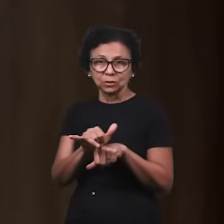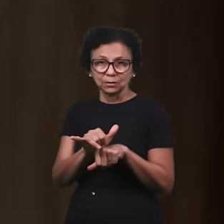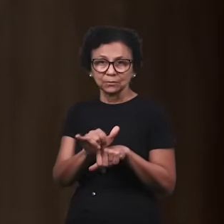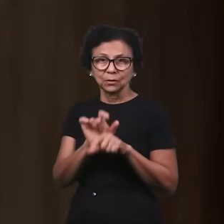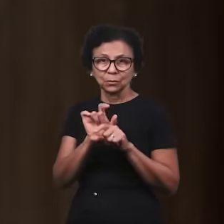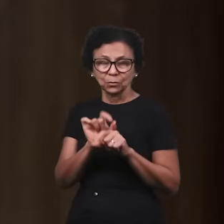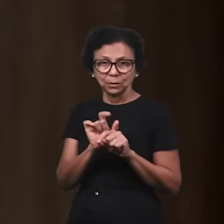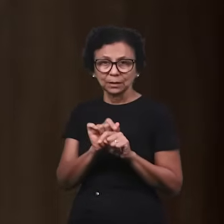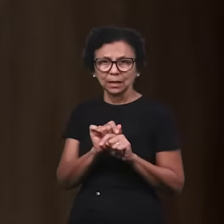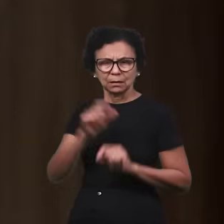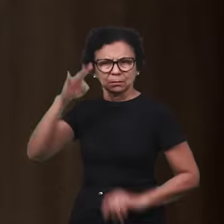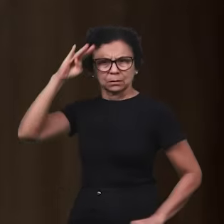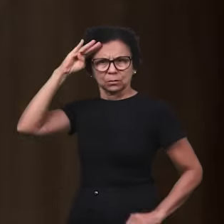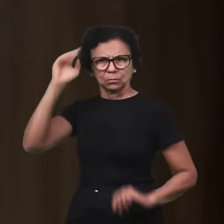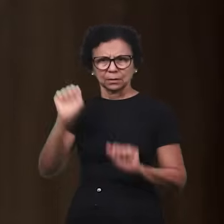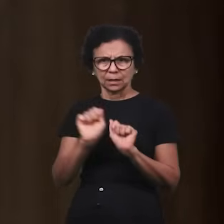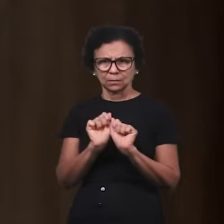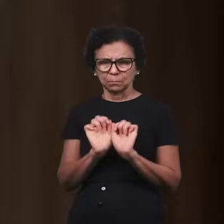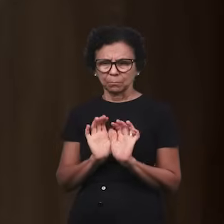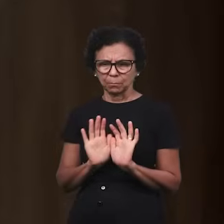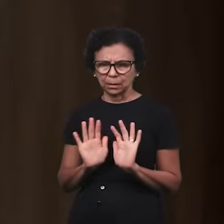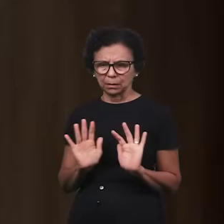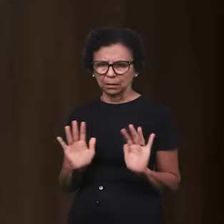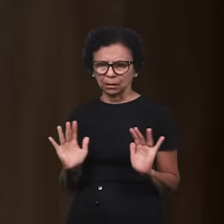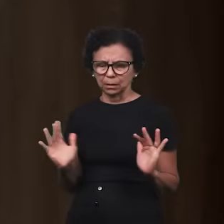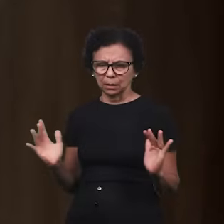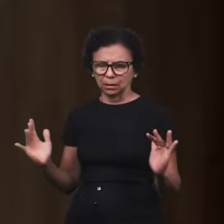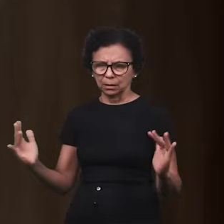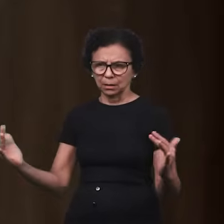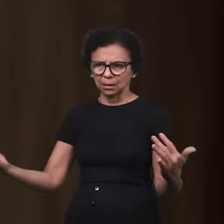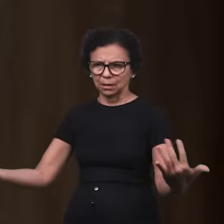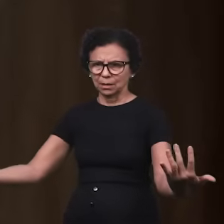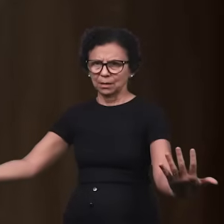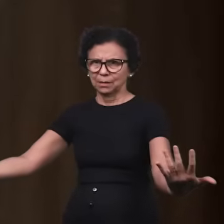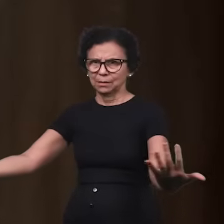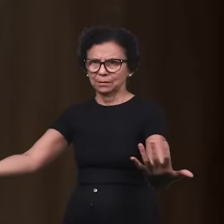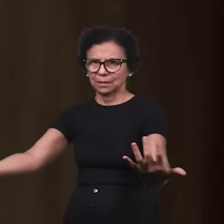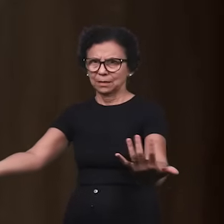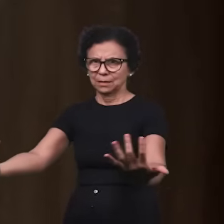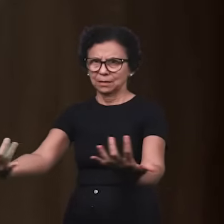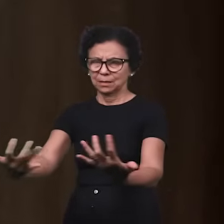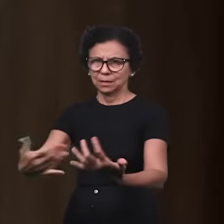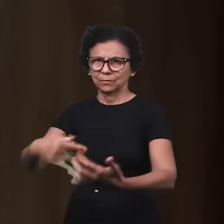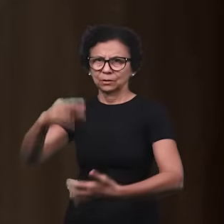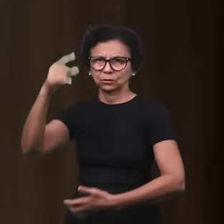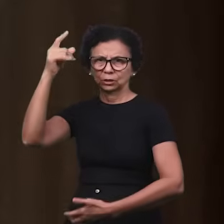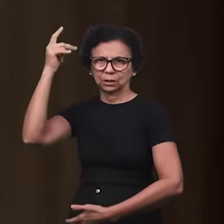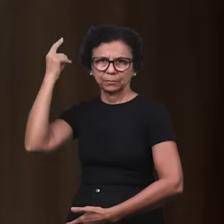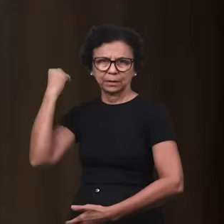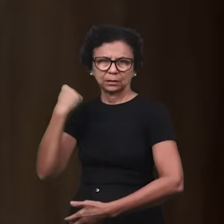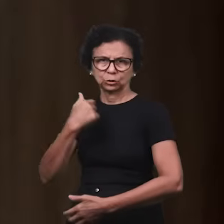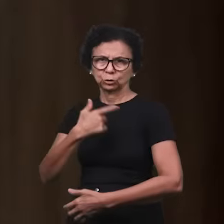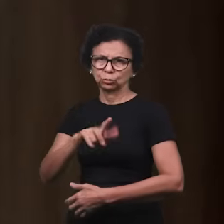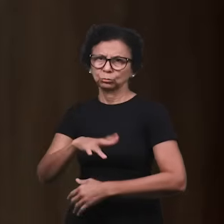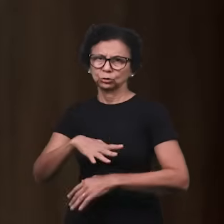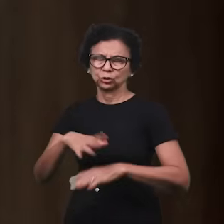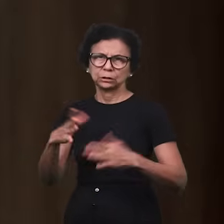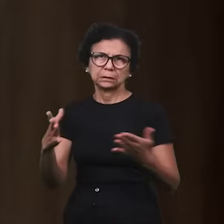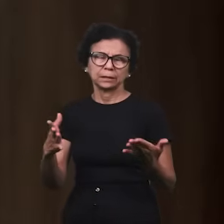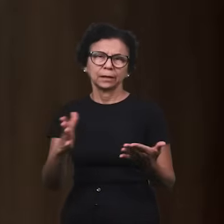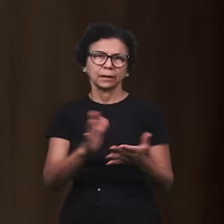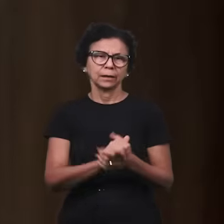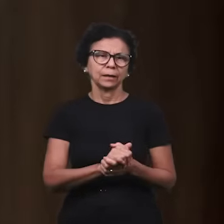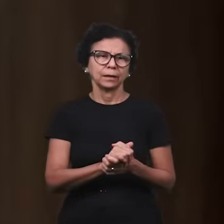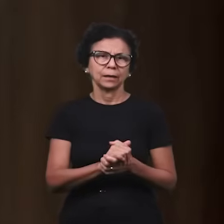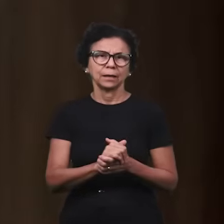cerco. Eles cercavam a cidade, porque não havia armamento na época suficiente para derrubar a muralha. Eles não tinham